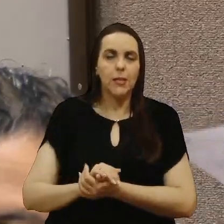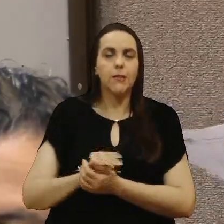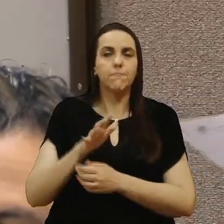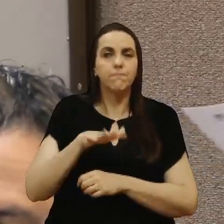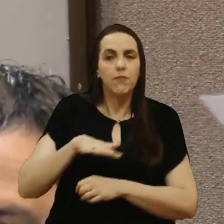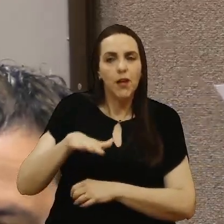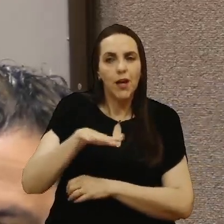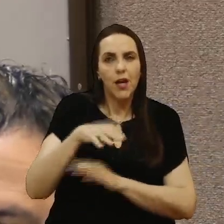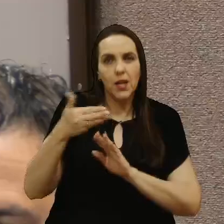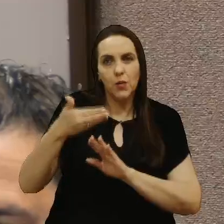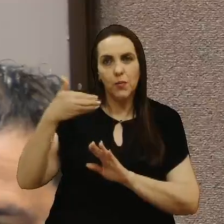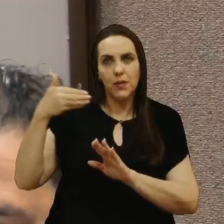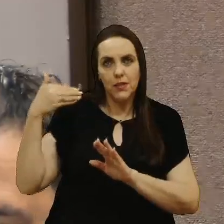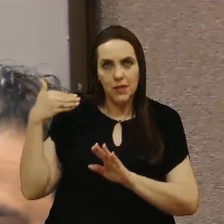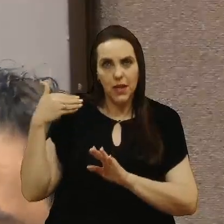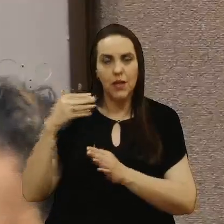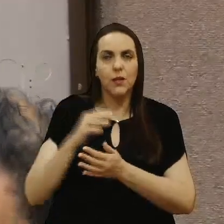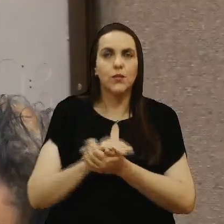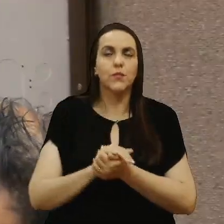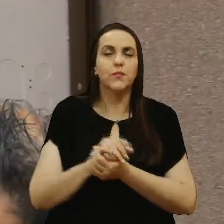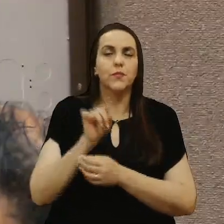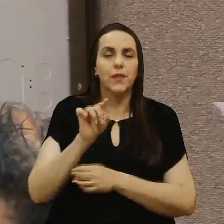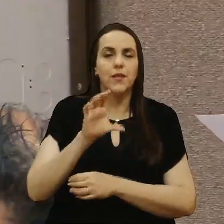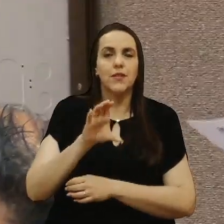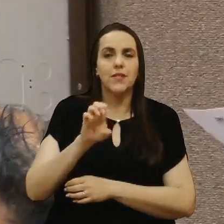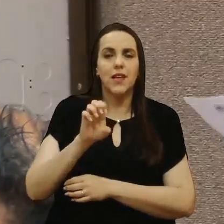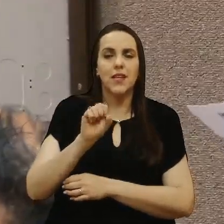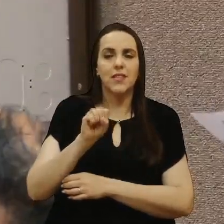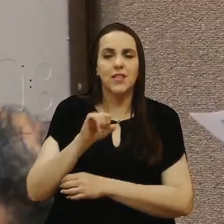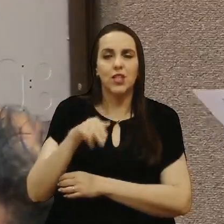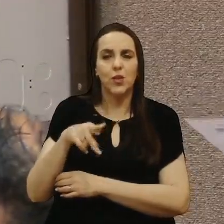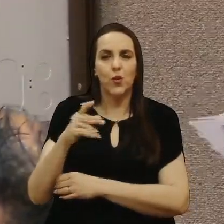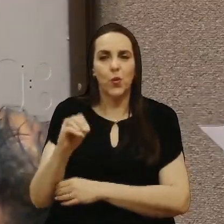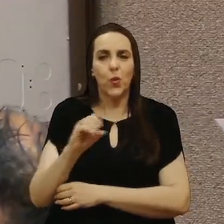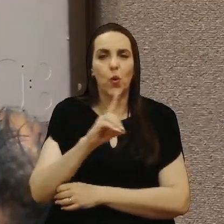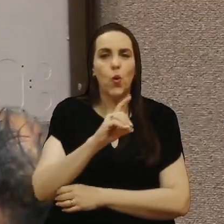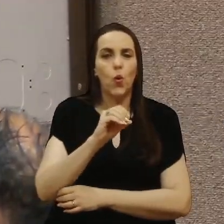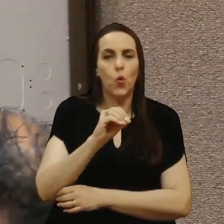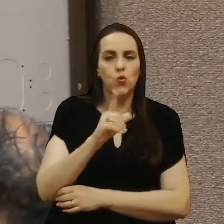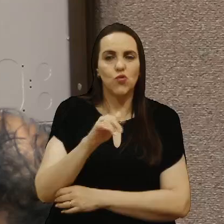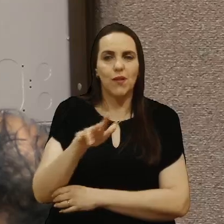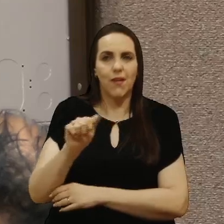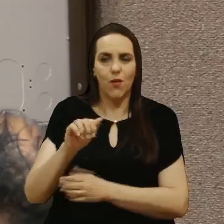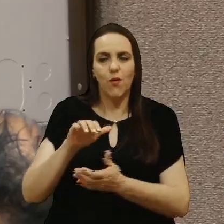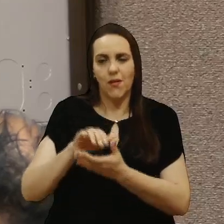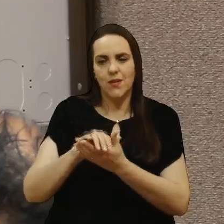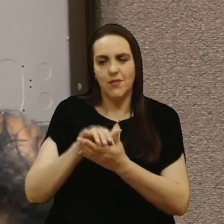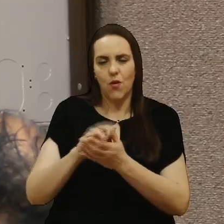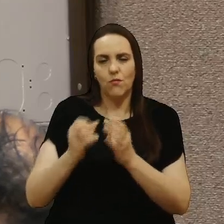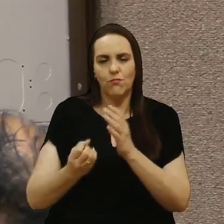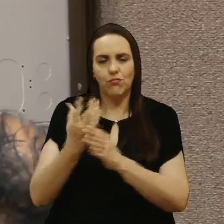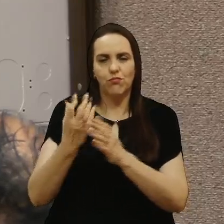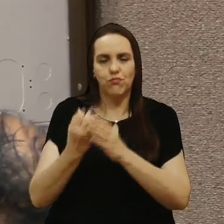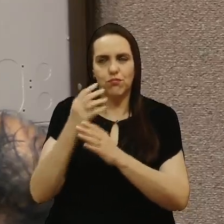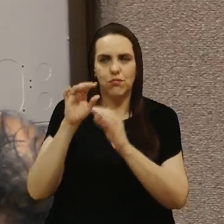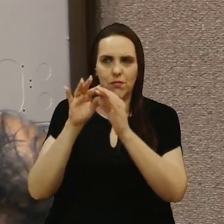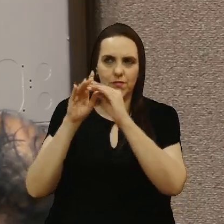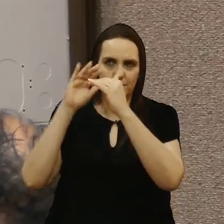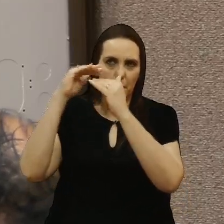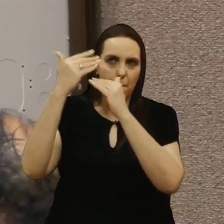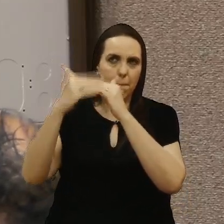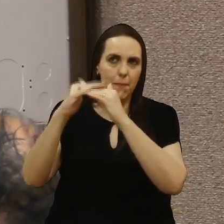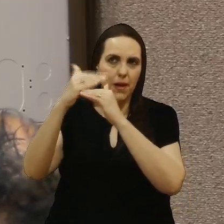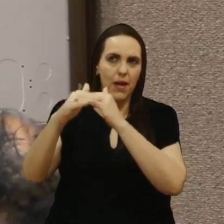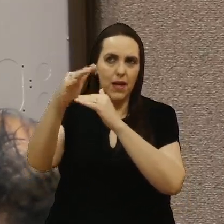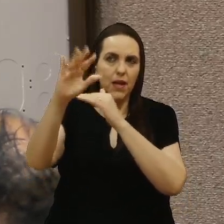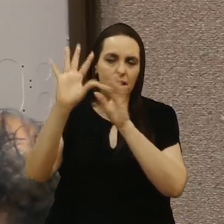no passado o senhor Cezinha e a dona Odila produziam, e agora vai ficar para sempre lá. O parreiral,